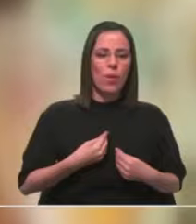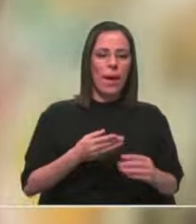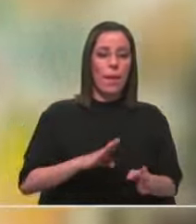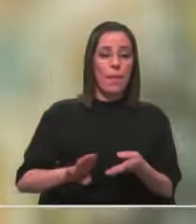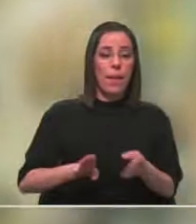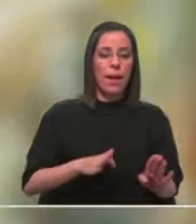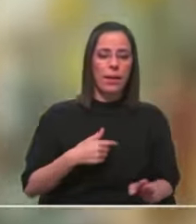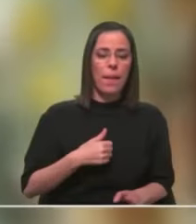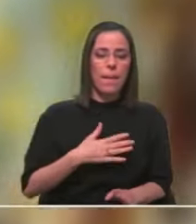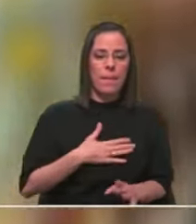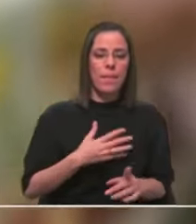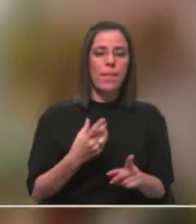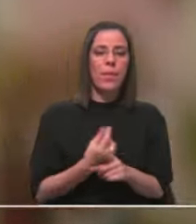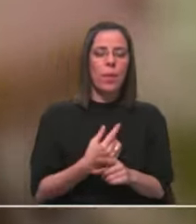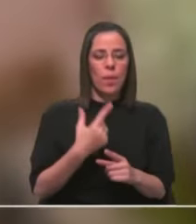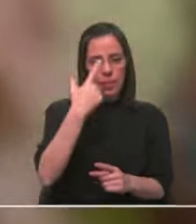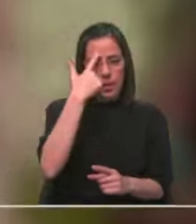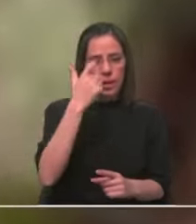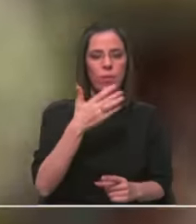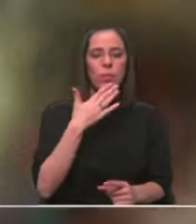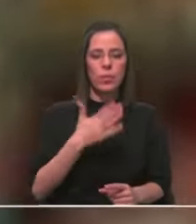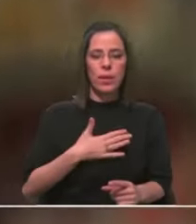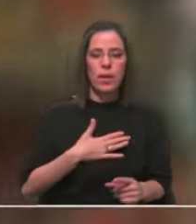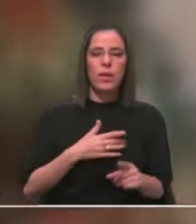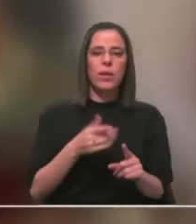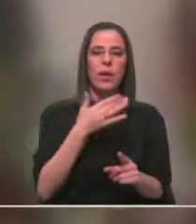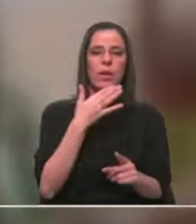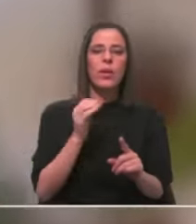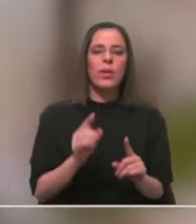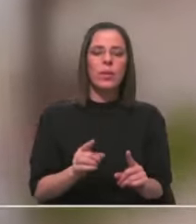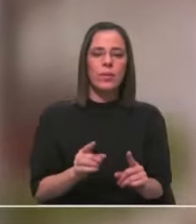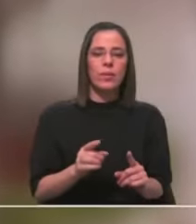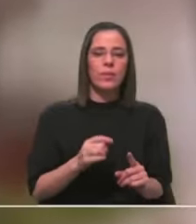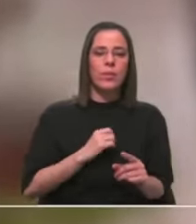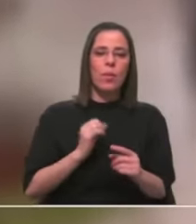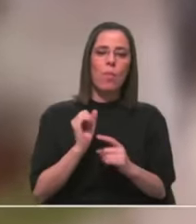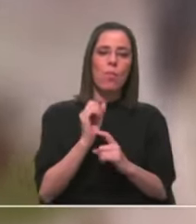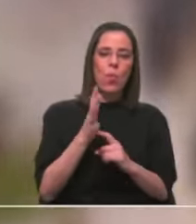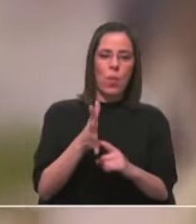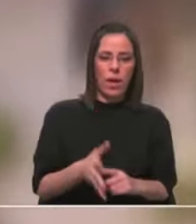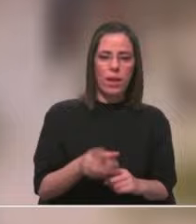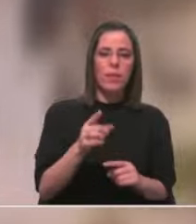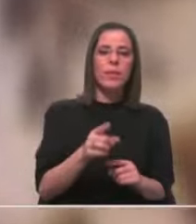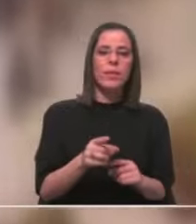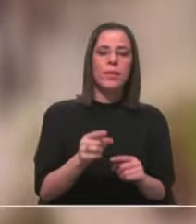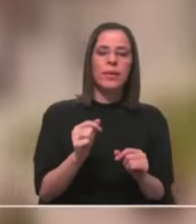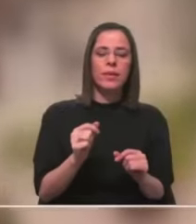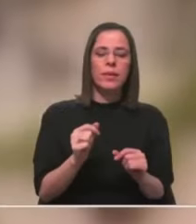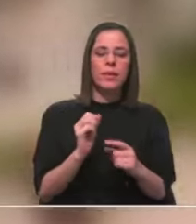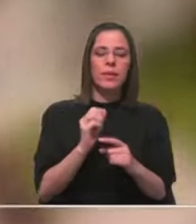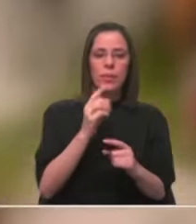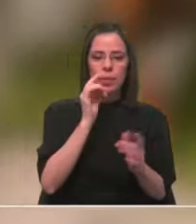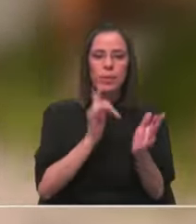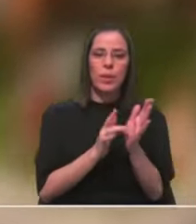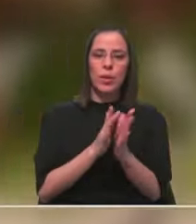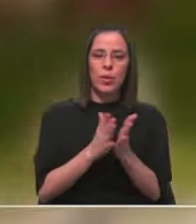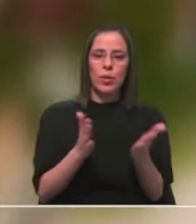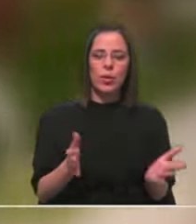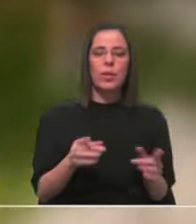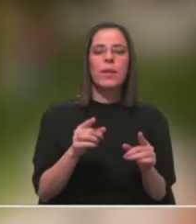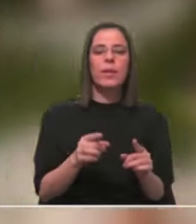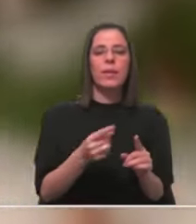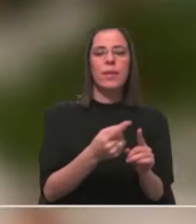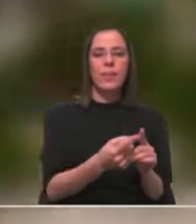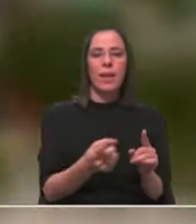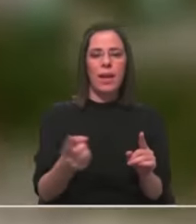patinar. Tu deste-me uma destas. Vai tão giro. O nosso moinho. Aqui está o menino Jesus. Opa, está tão isto